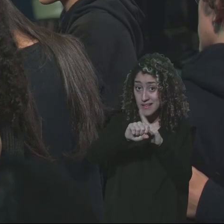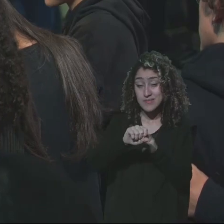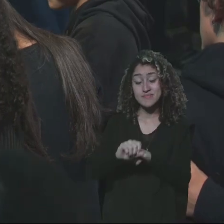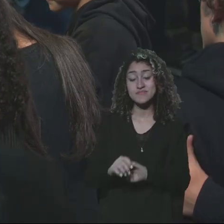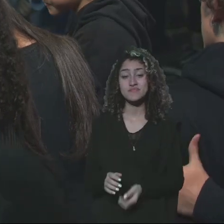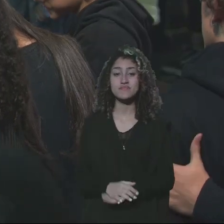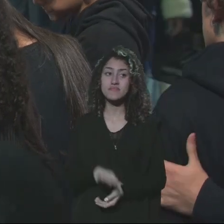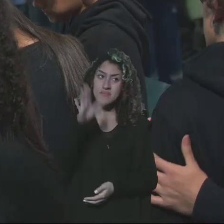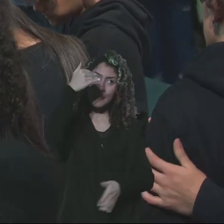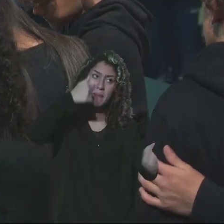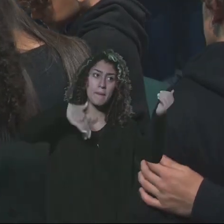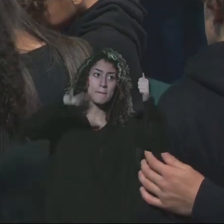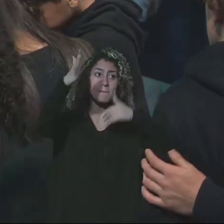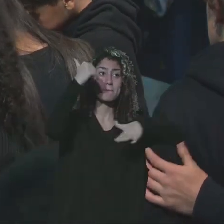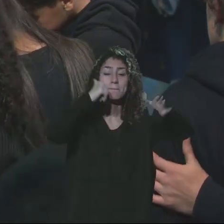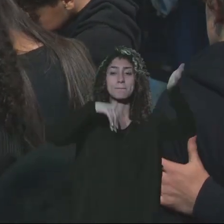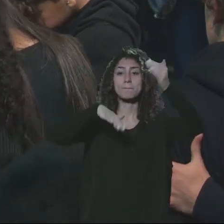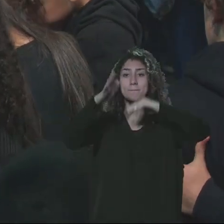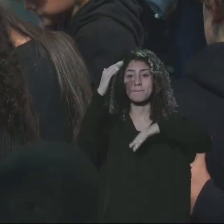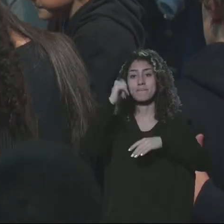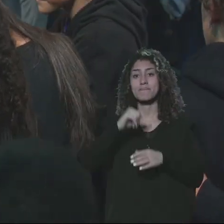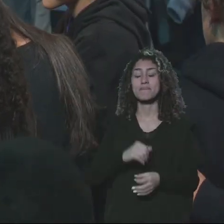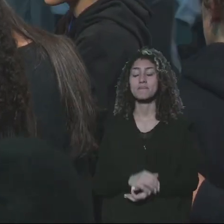Venha, venha, venha.